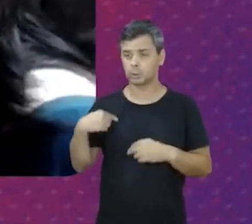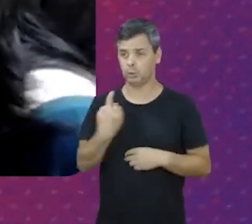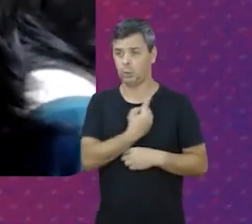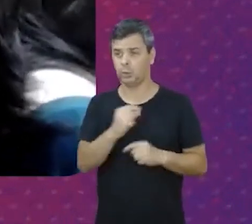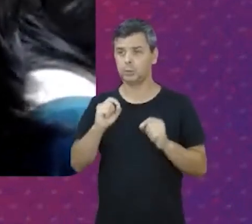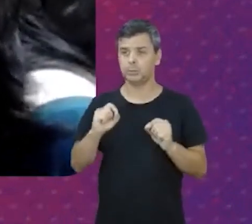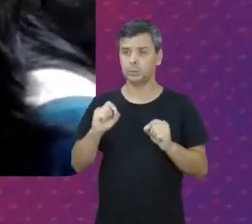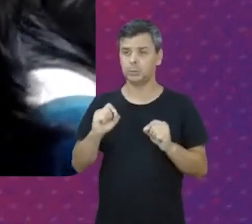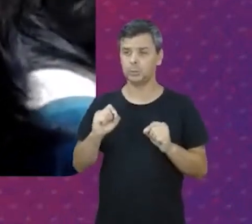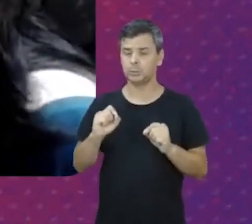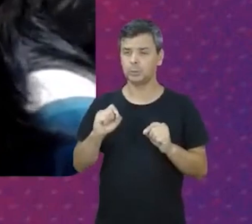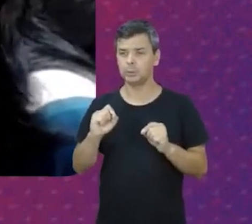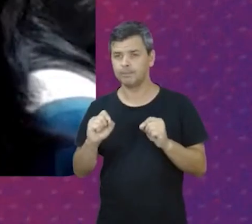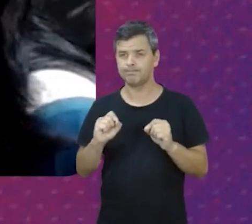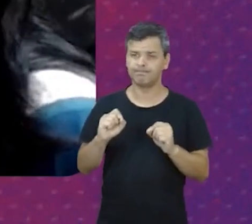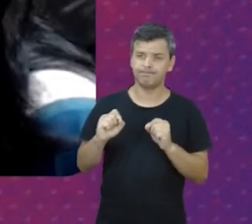nós somos